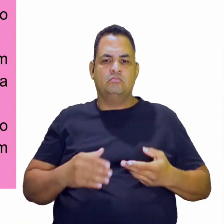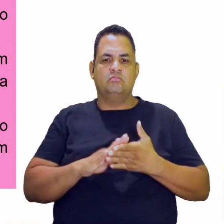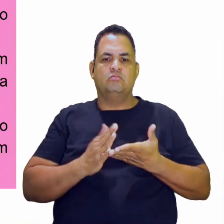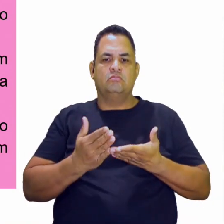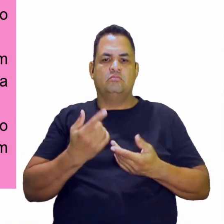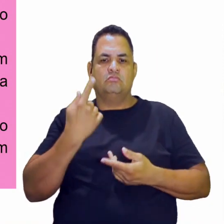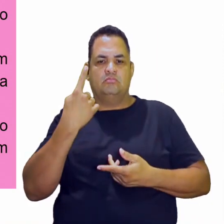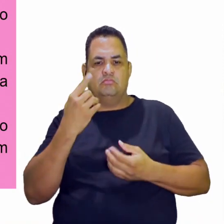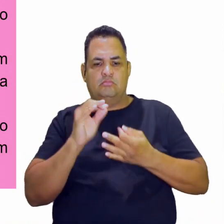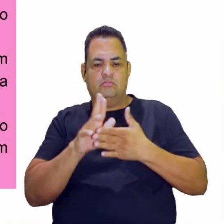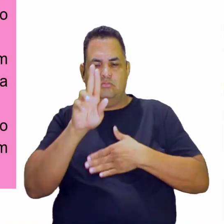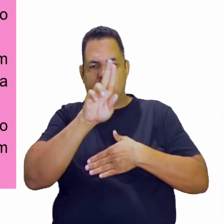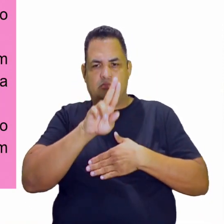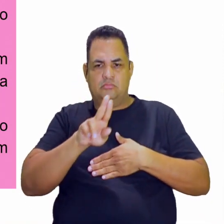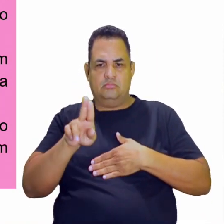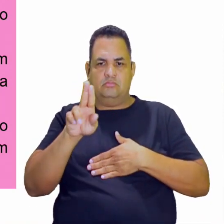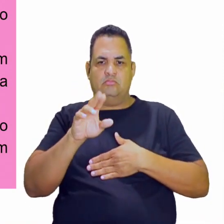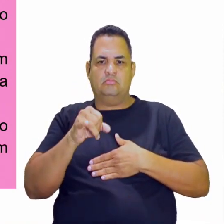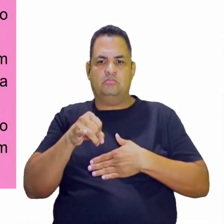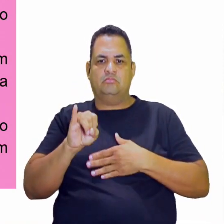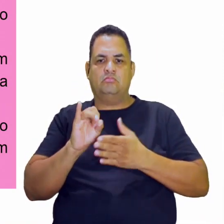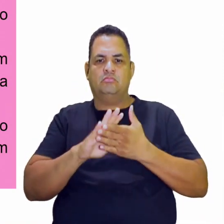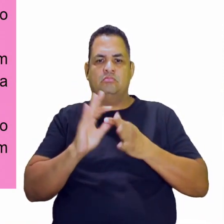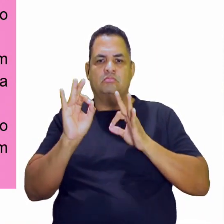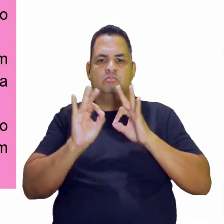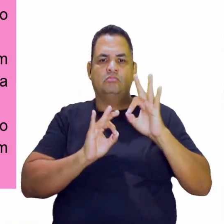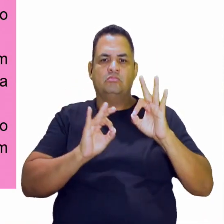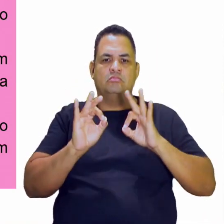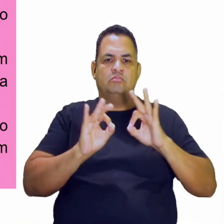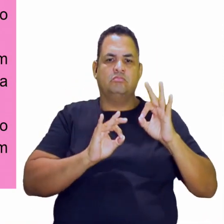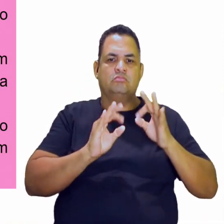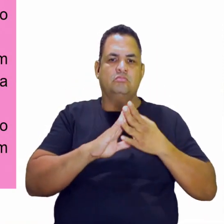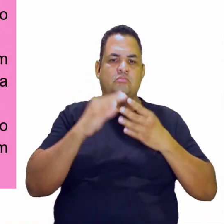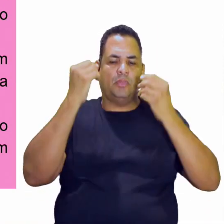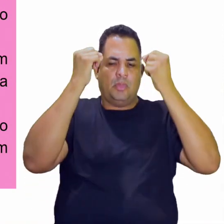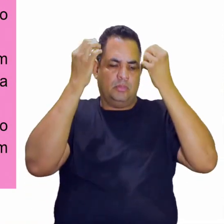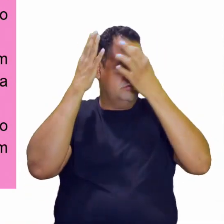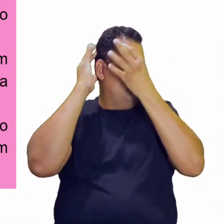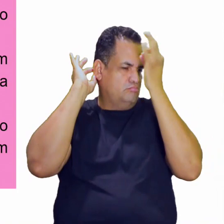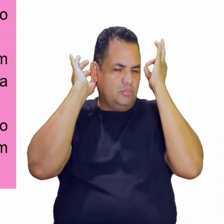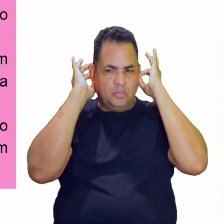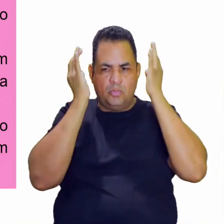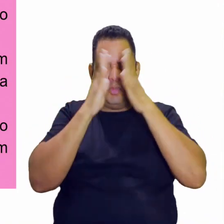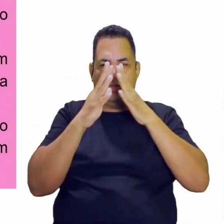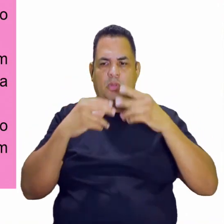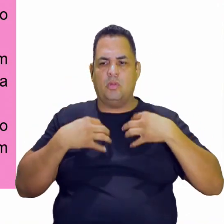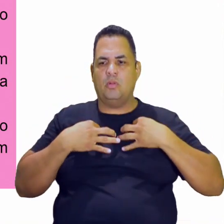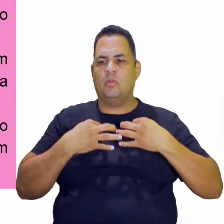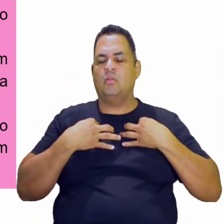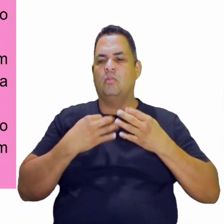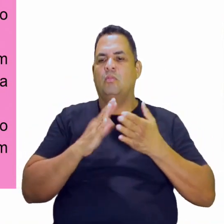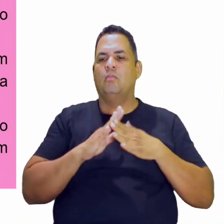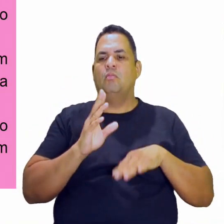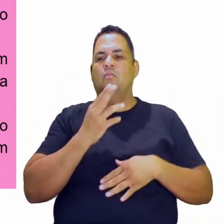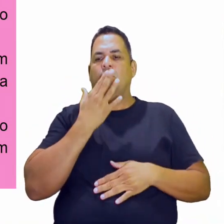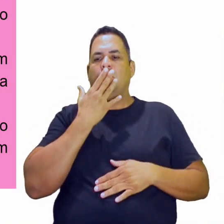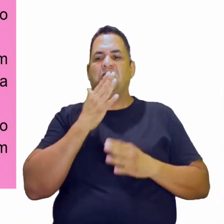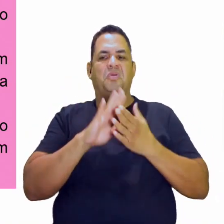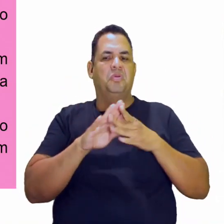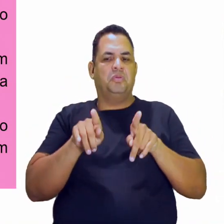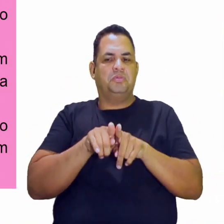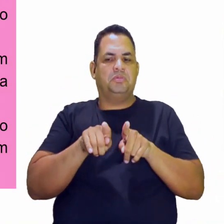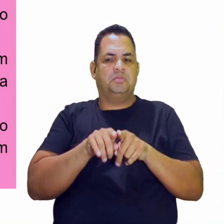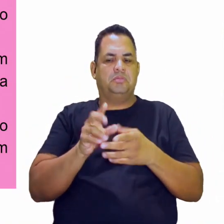usar figurino, vai usar, se precisar usar uma ornamentação no cabelo, uma roupa com a mesma cor, você